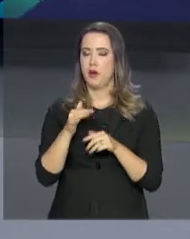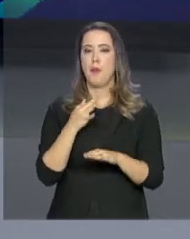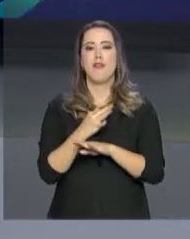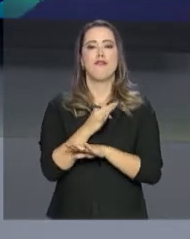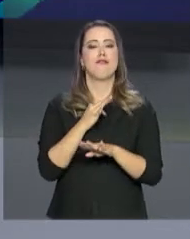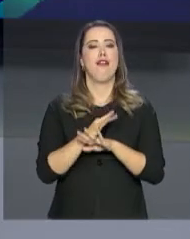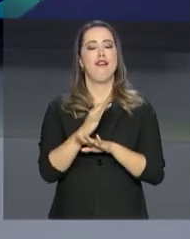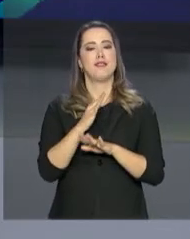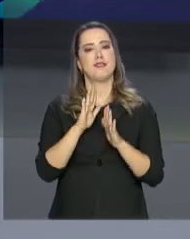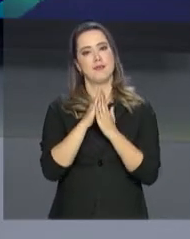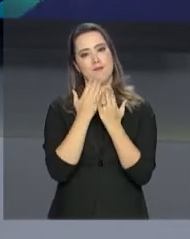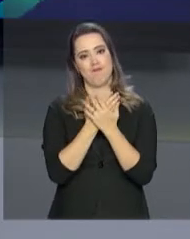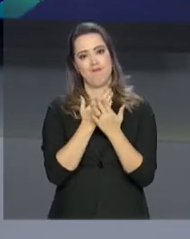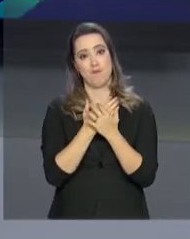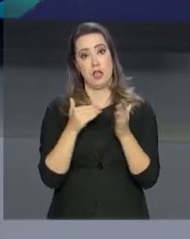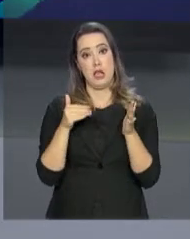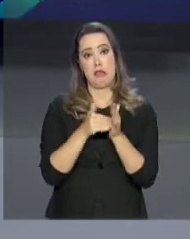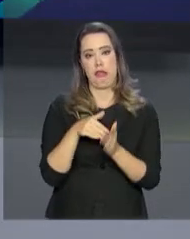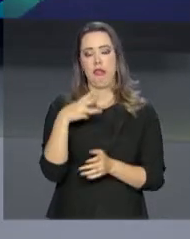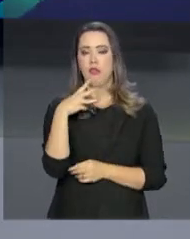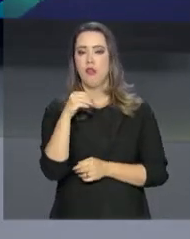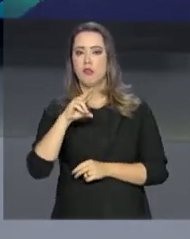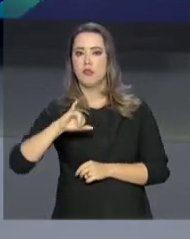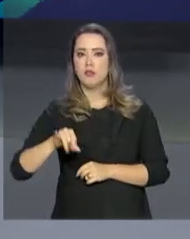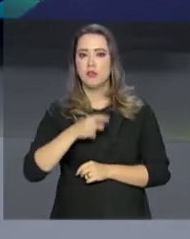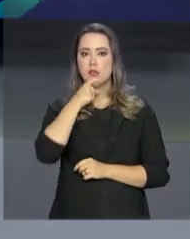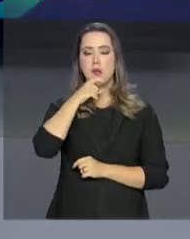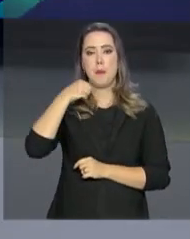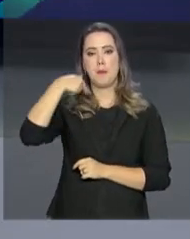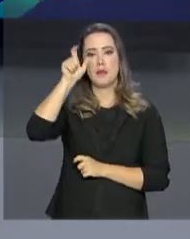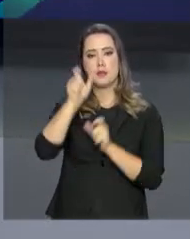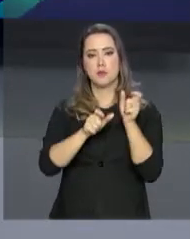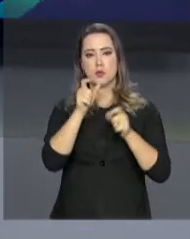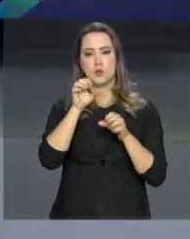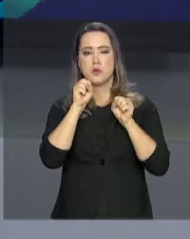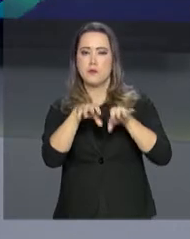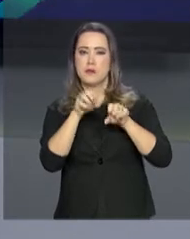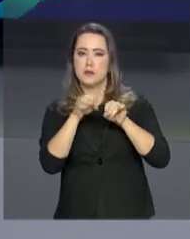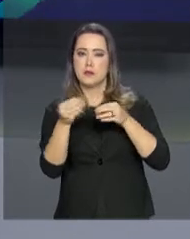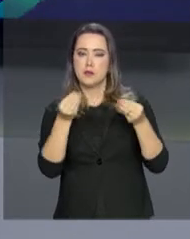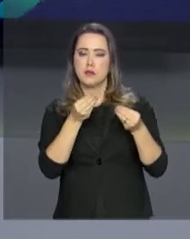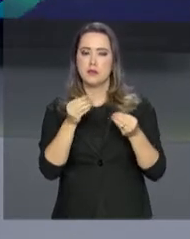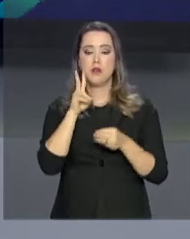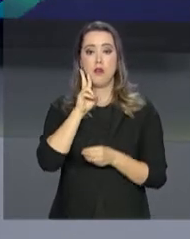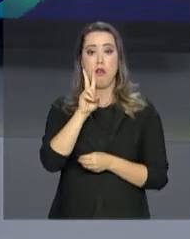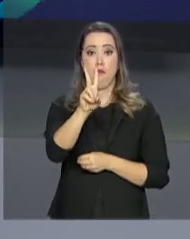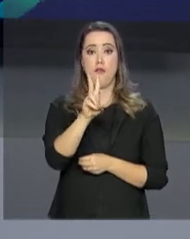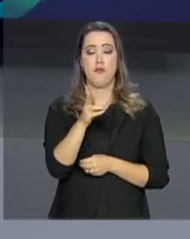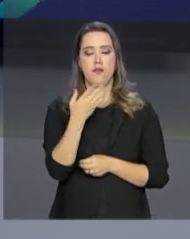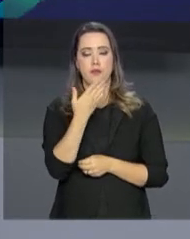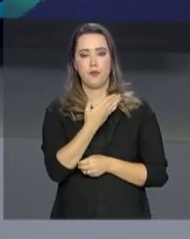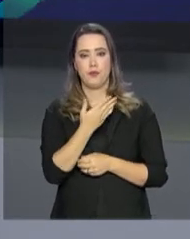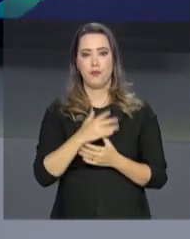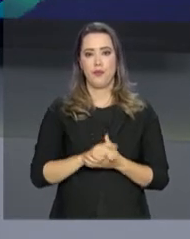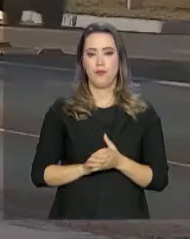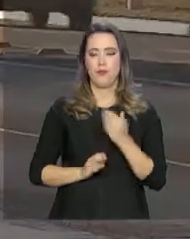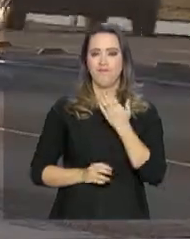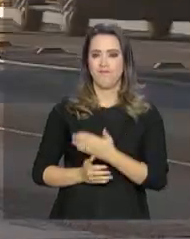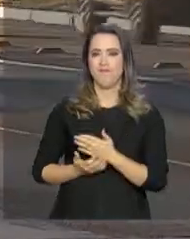de julho, mais agentes vão monitorar e orientar os motoristas que pegarem a estrada. Veja na reportagem de Pablo Mundim.